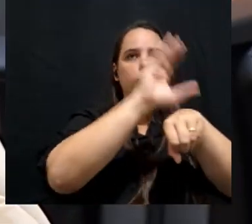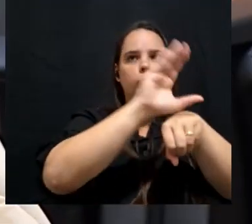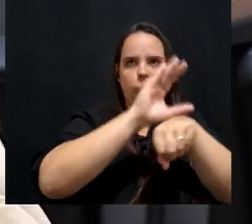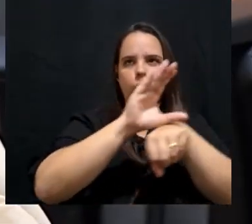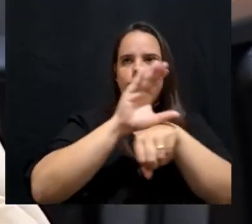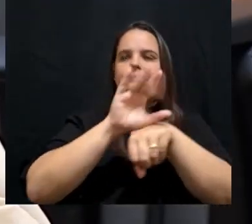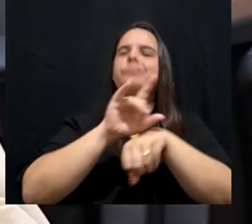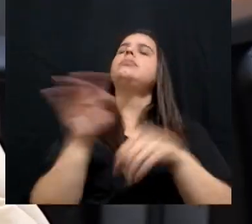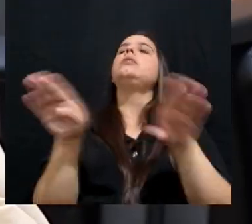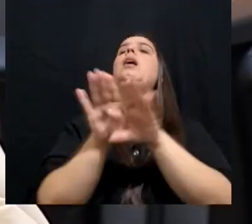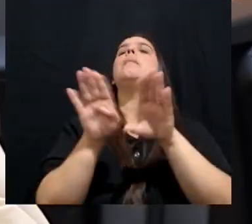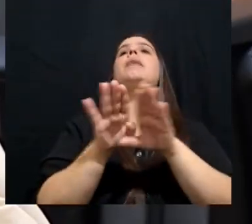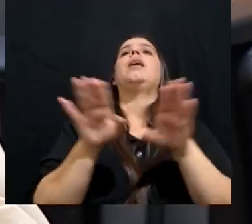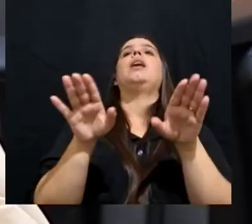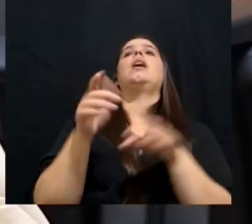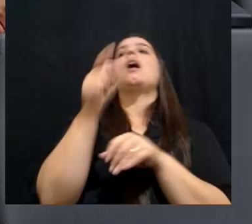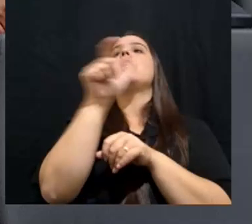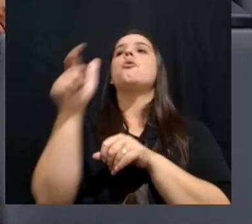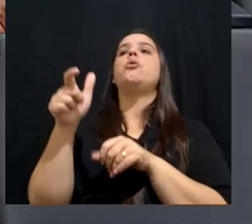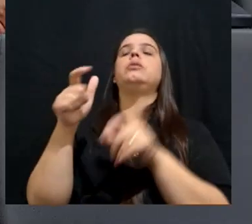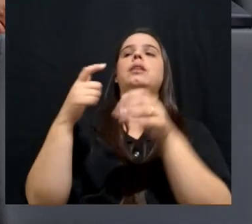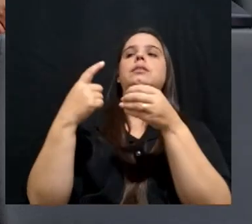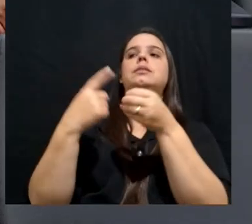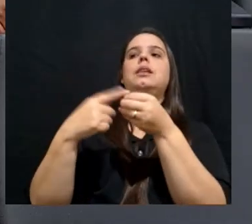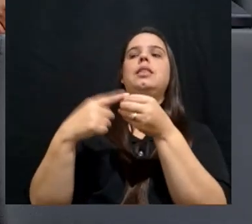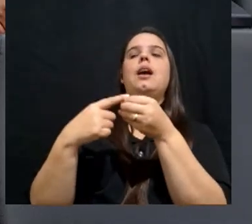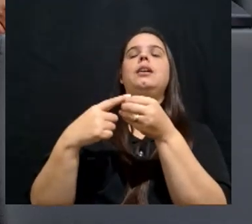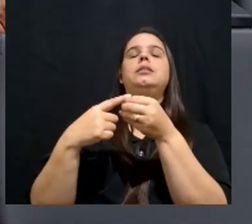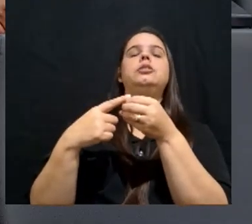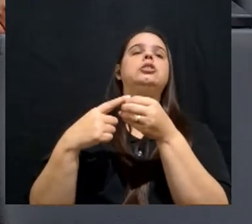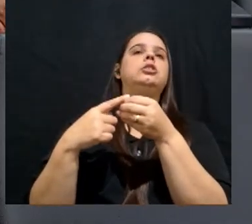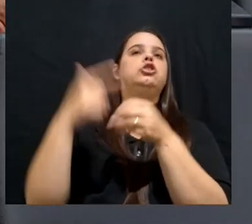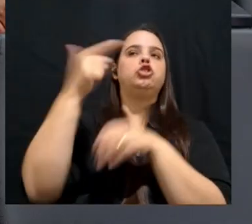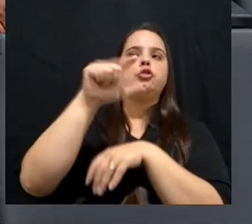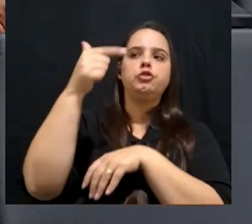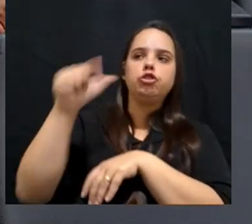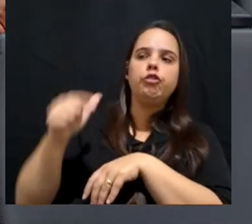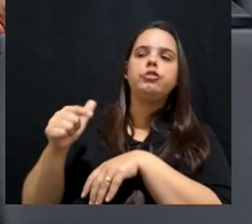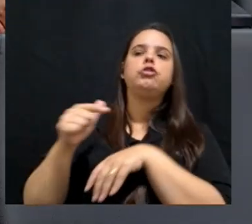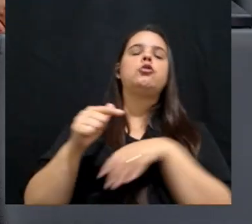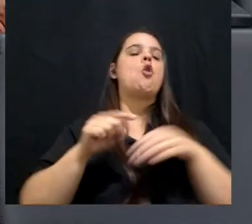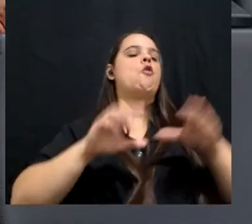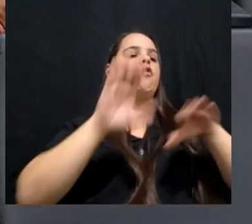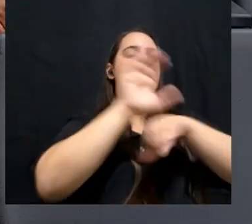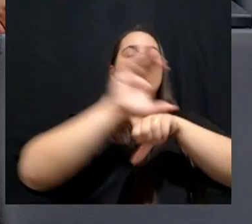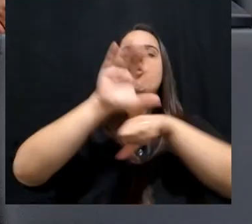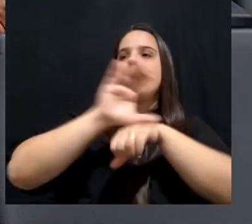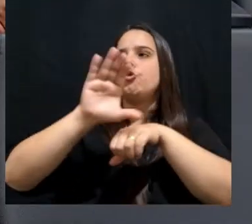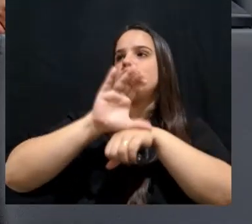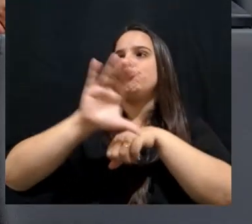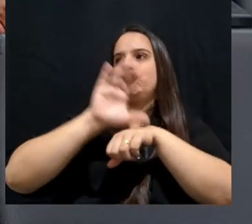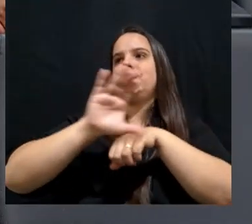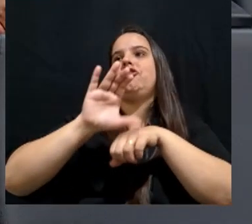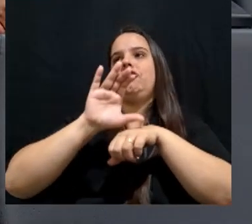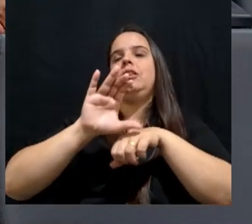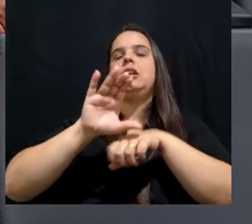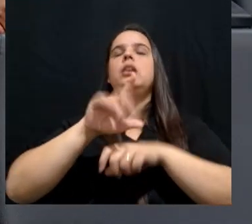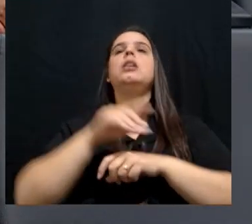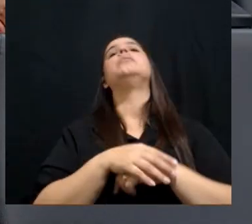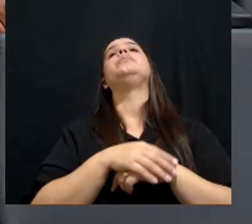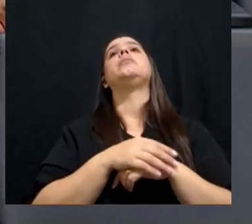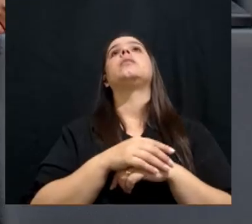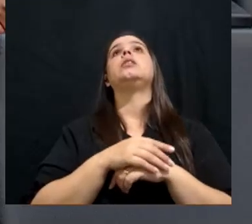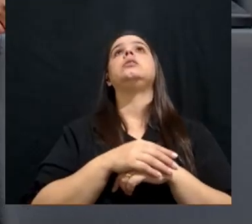de Praça da Cidadania, onde vai ter cursos profissionalizantes do governo do estado de maneira contínua aqui